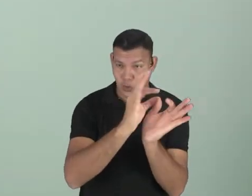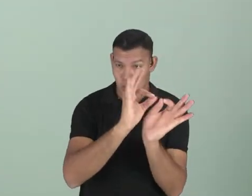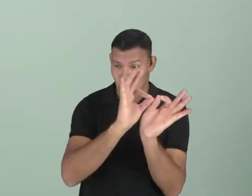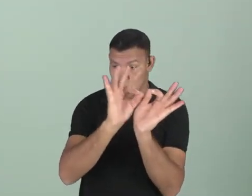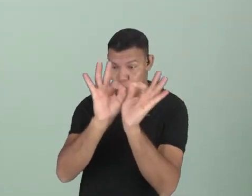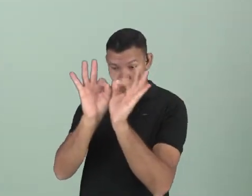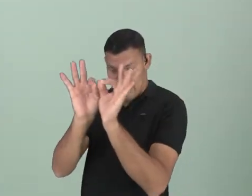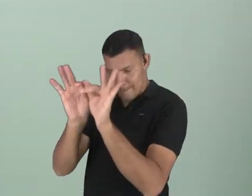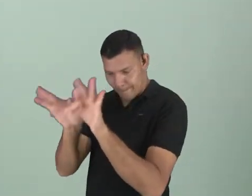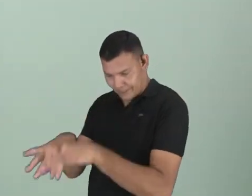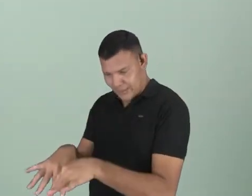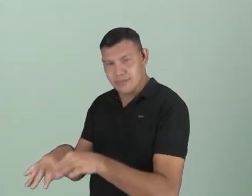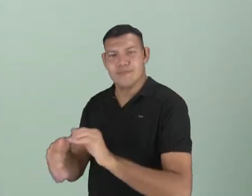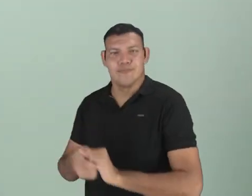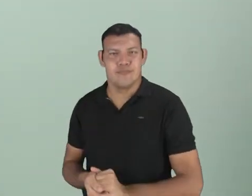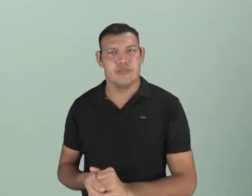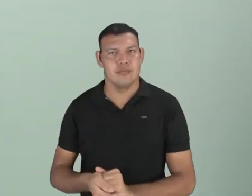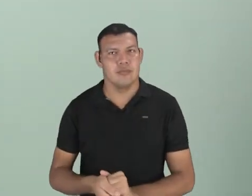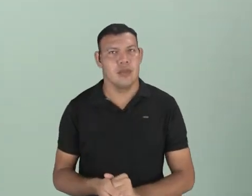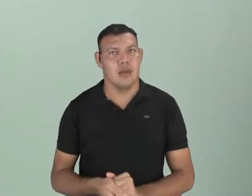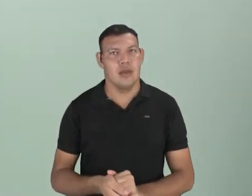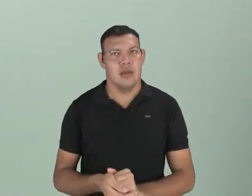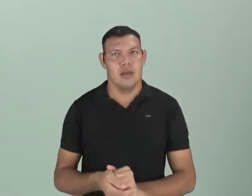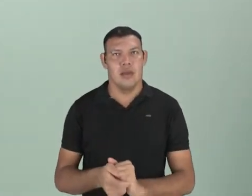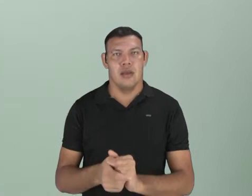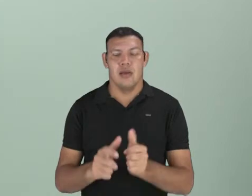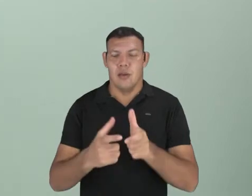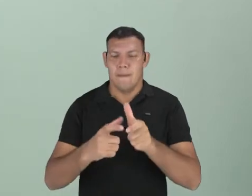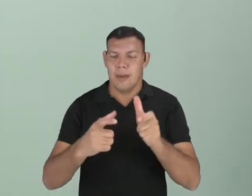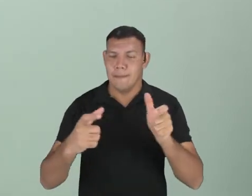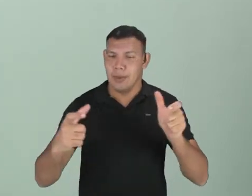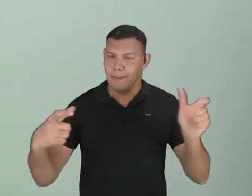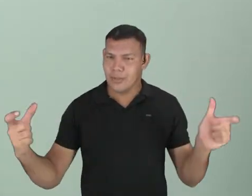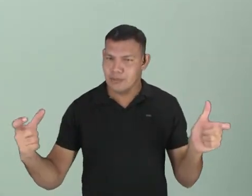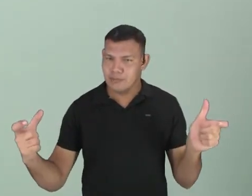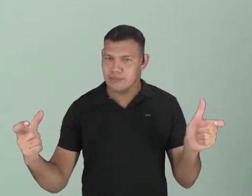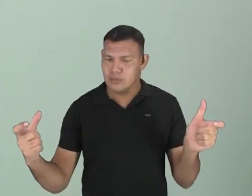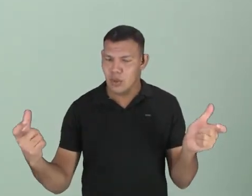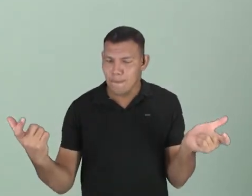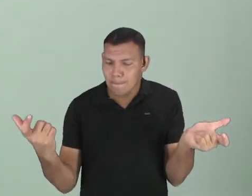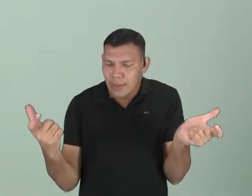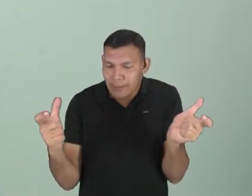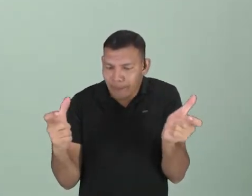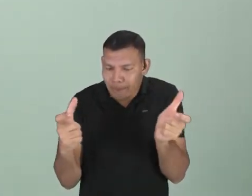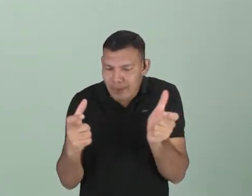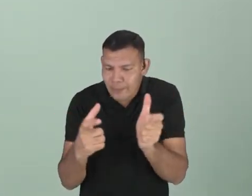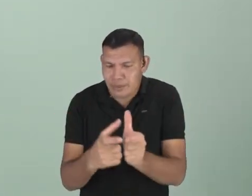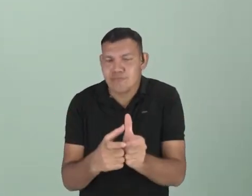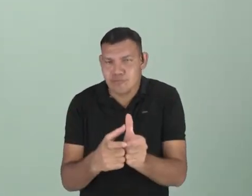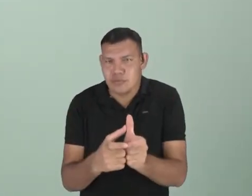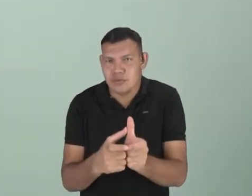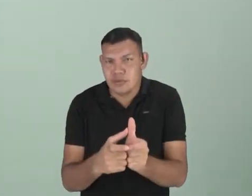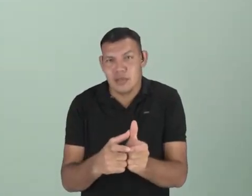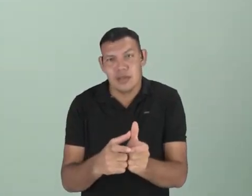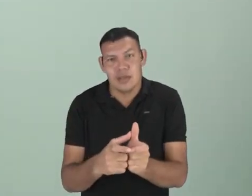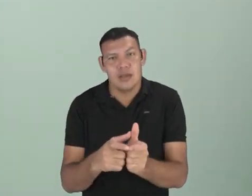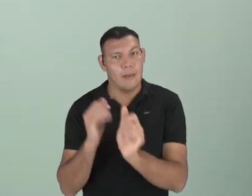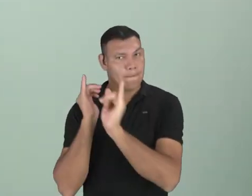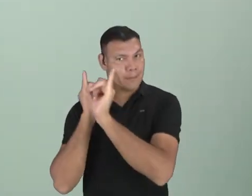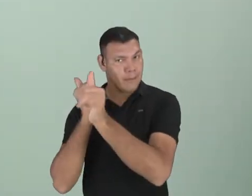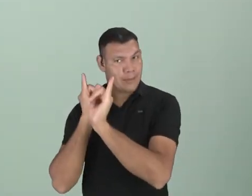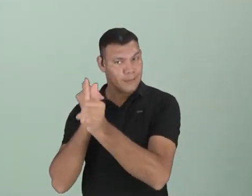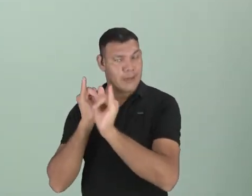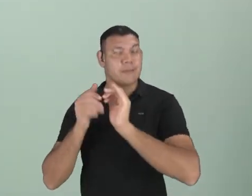fim. Ele pode ser longo, como um romance, mas ele pode ser curto, como um conto. Mas,